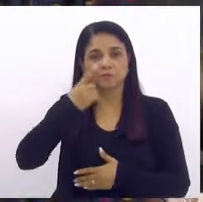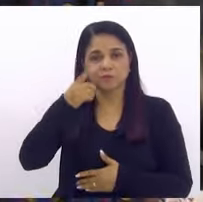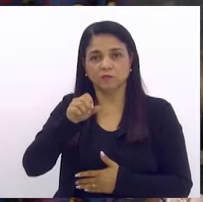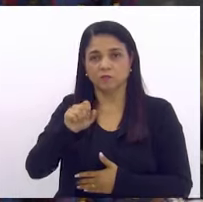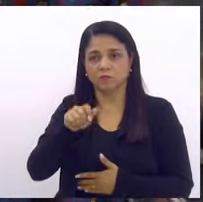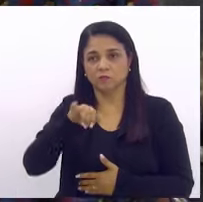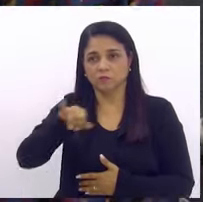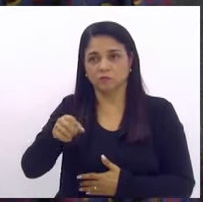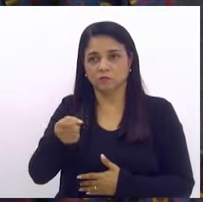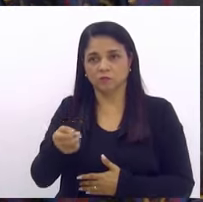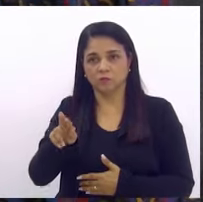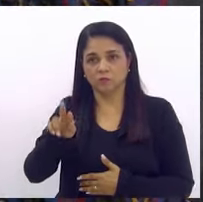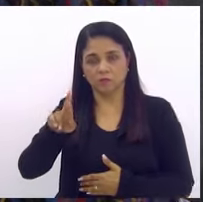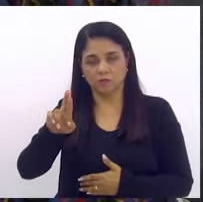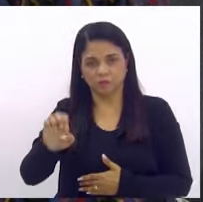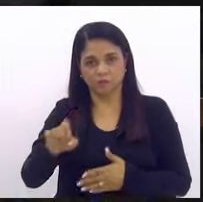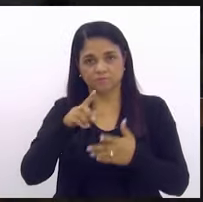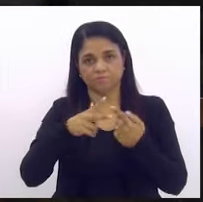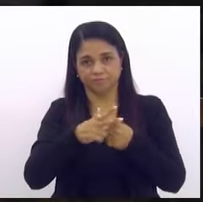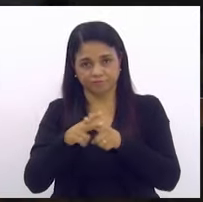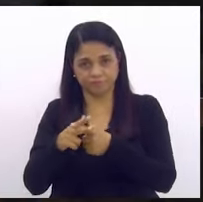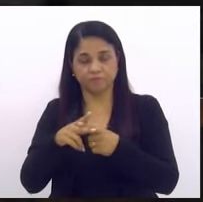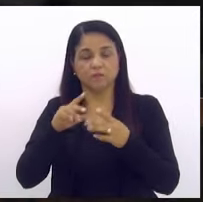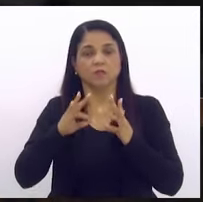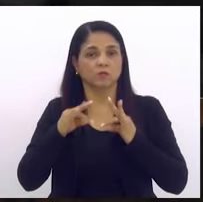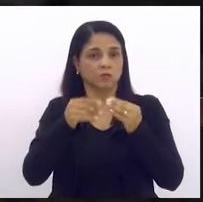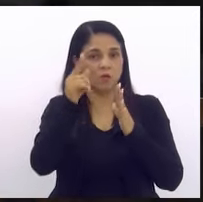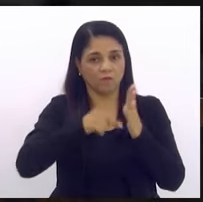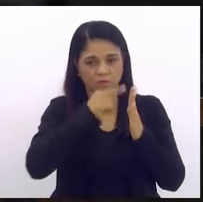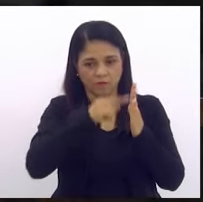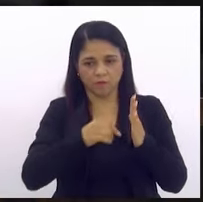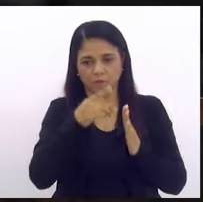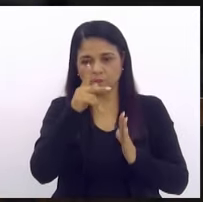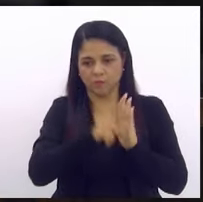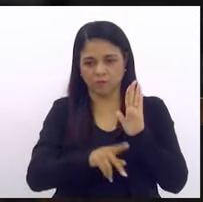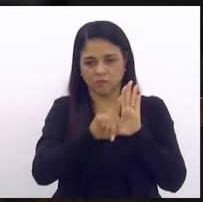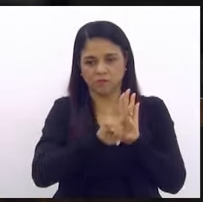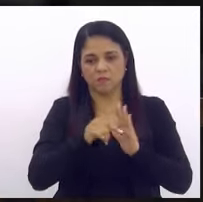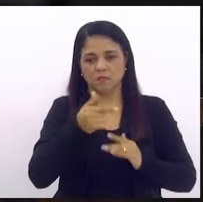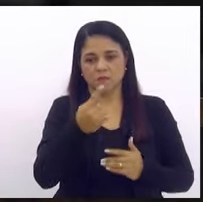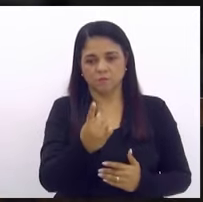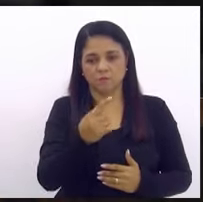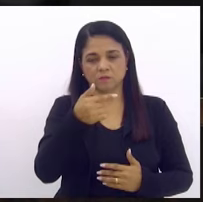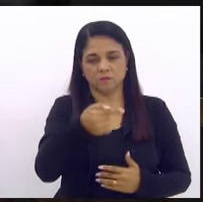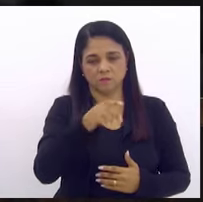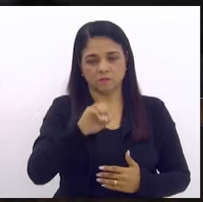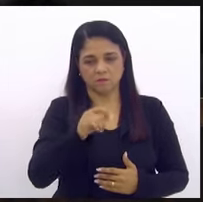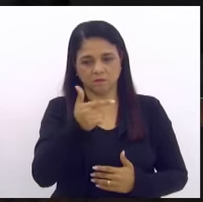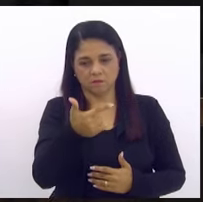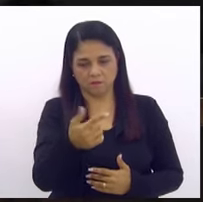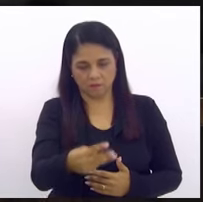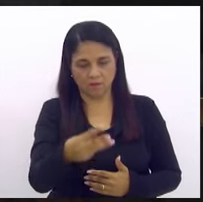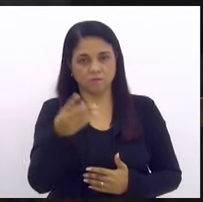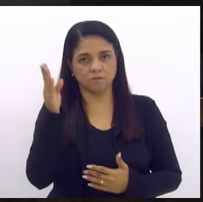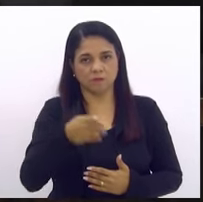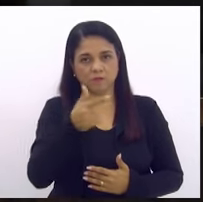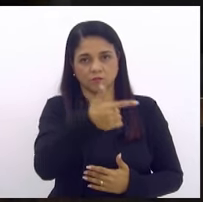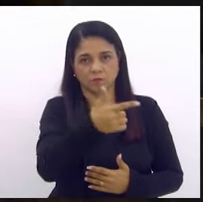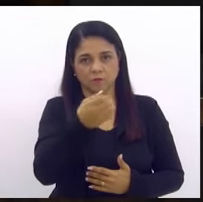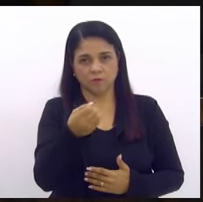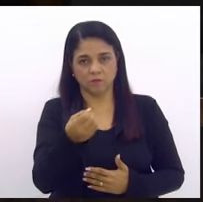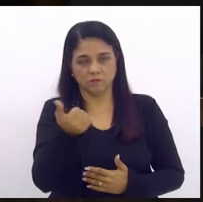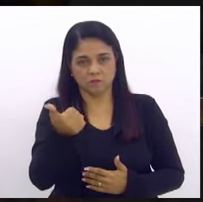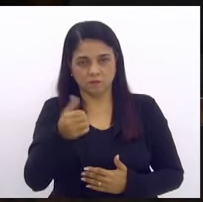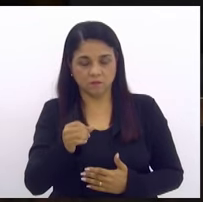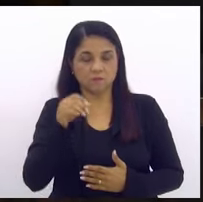Neto. Pela manutenção, presidente. Veto total aposto ao projeto de lei número 1703-2016, de autoria do deputado Marcos Miller,